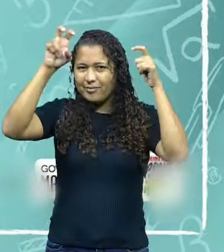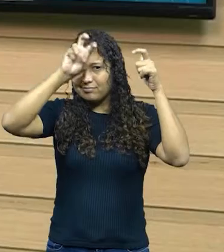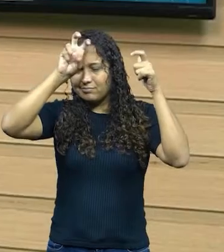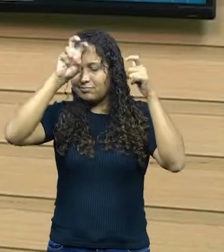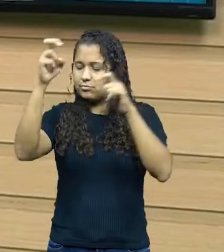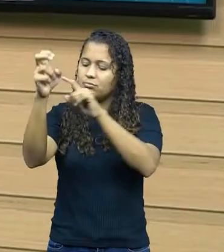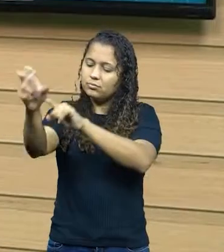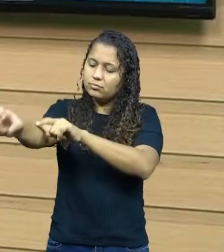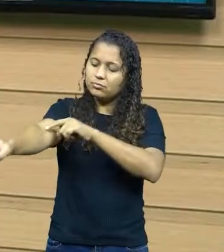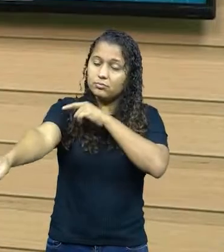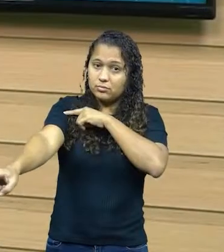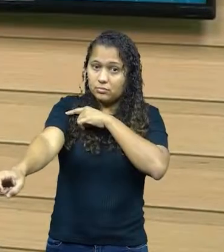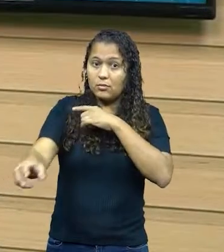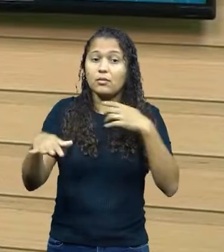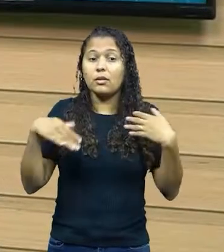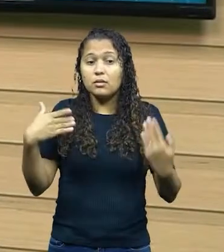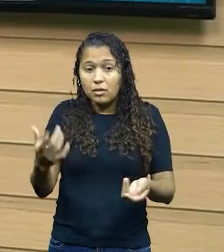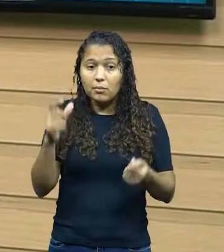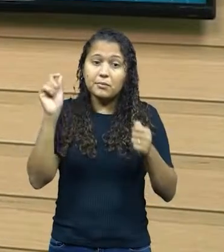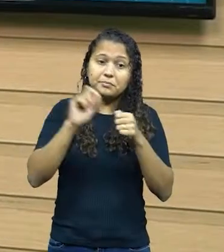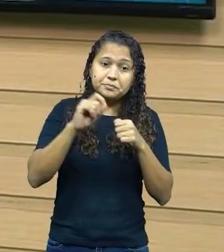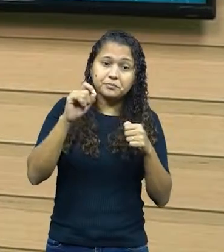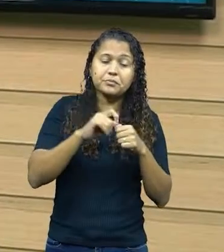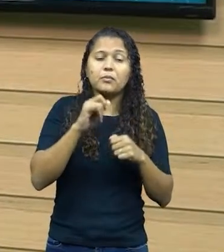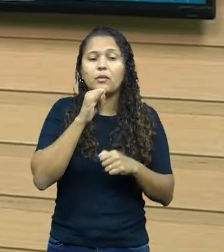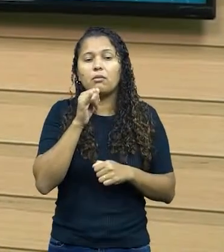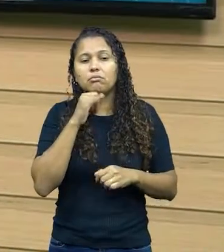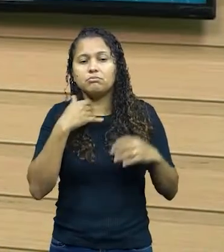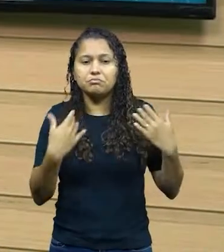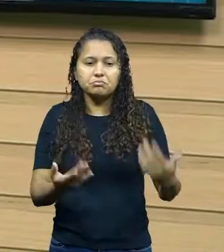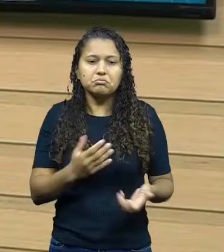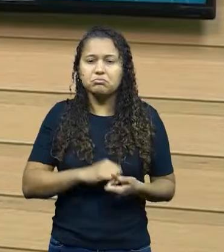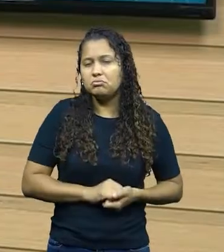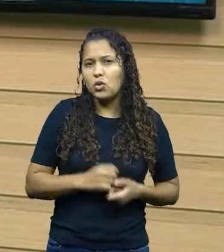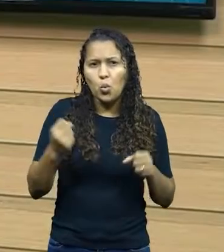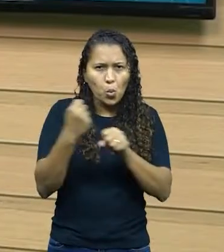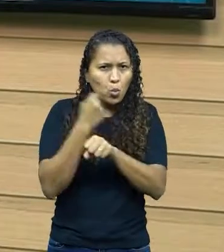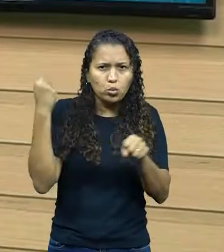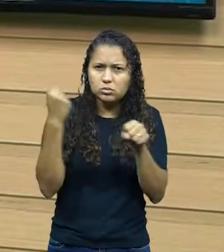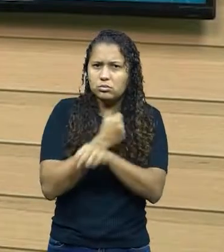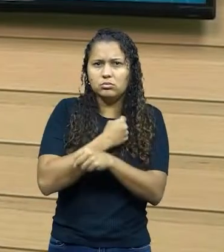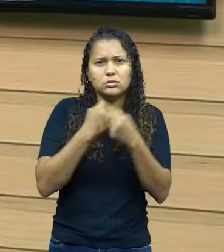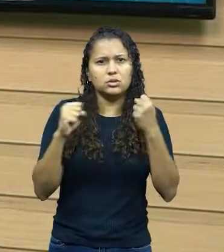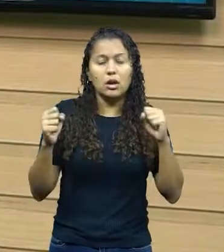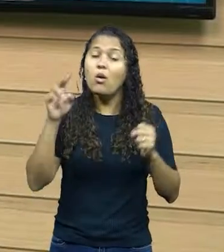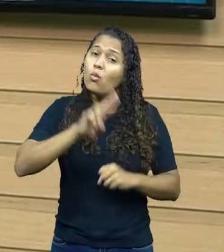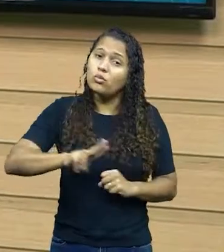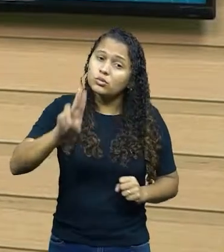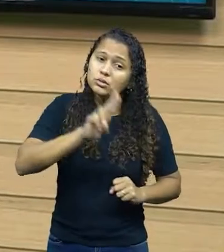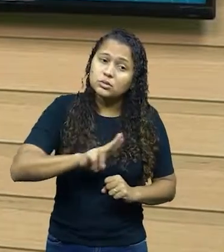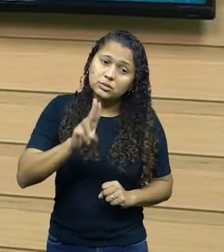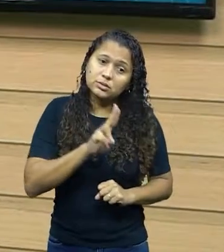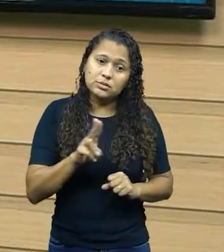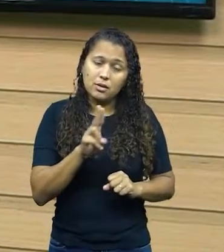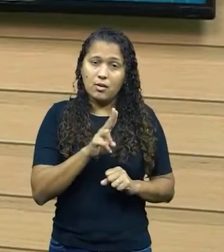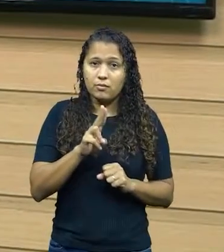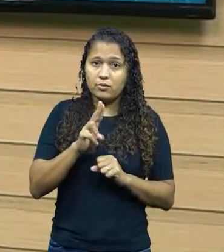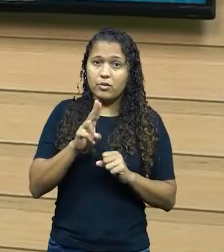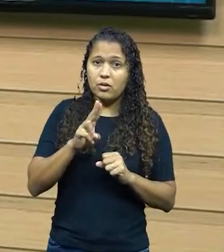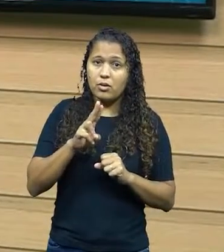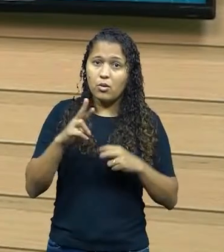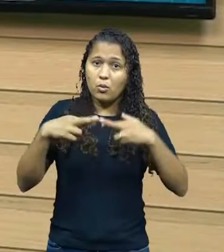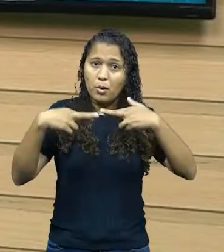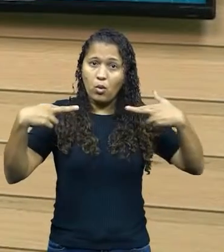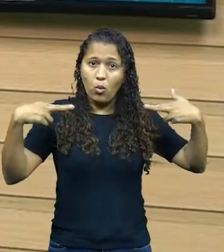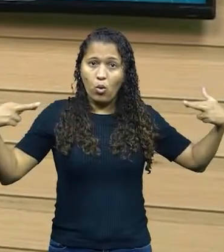E para se fazer grandes construções, eles utilizavam uma corda e